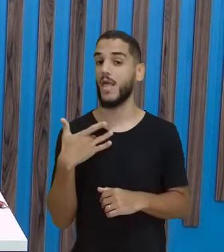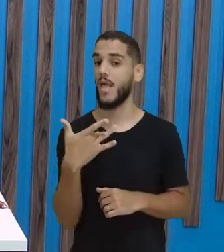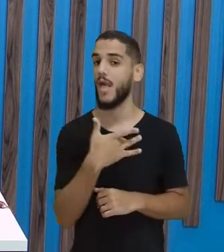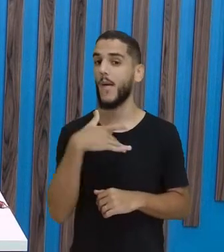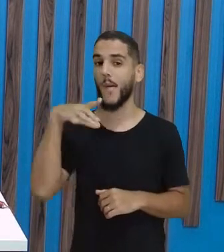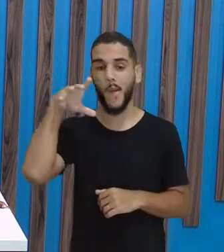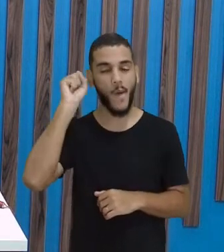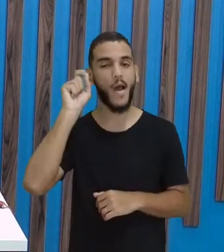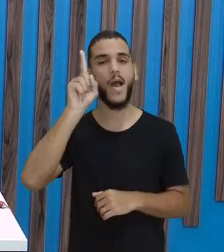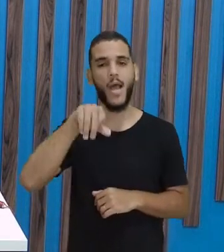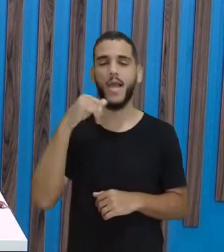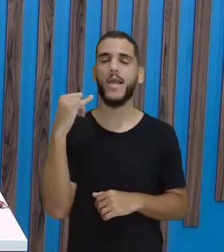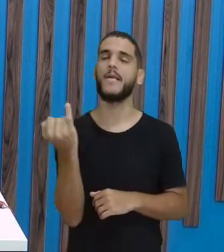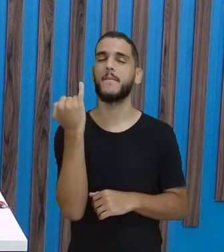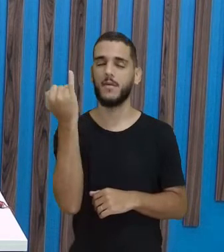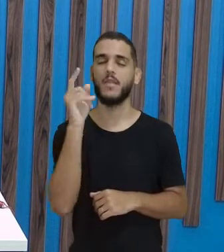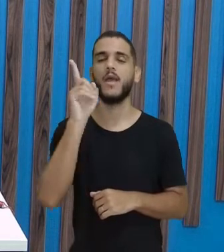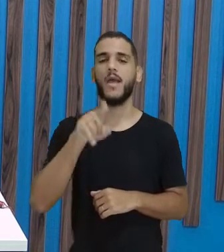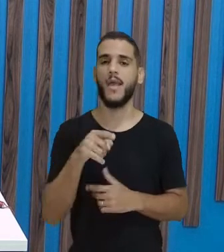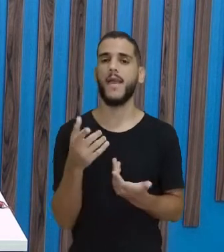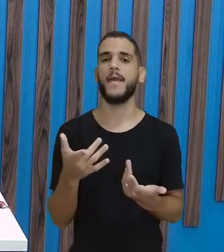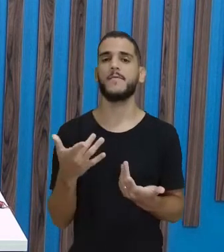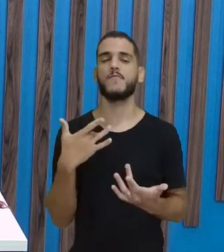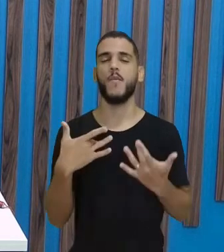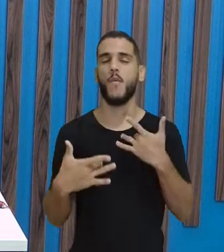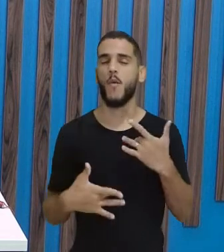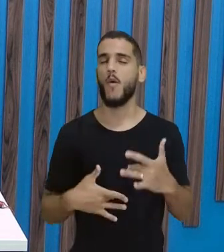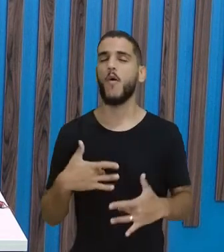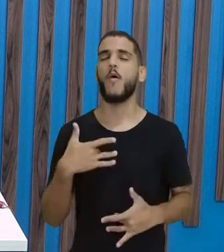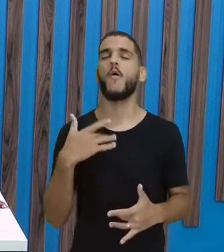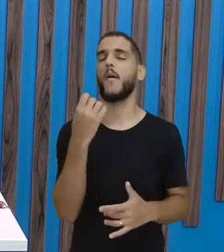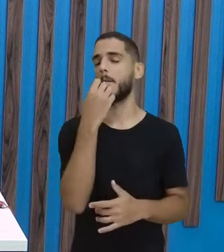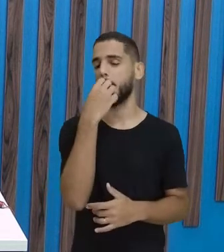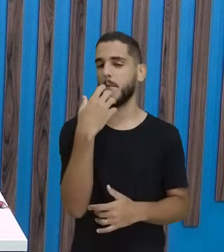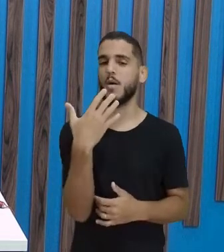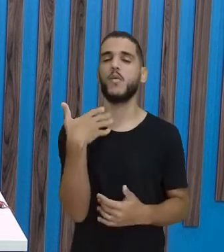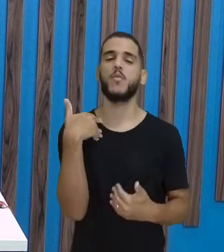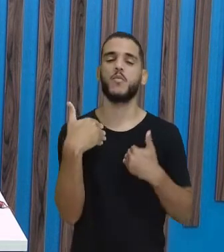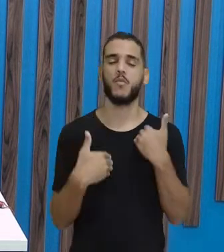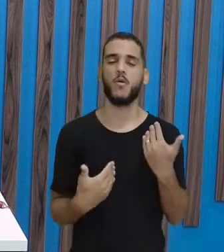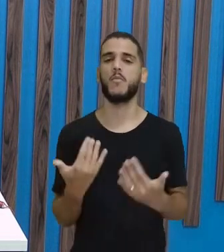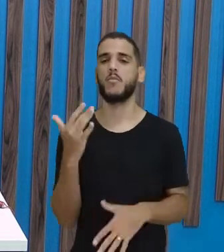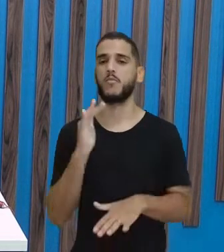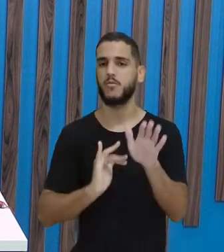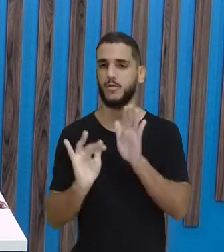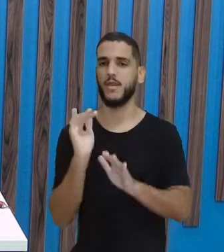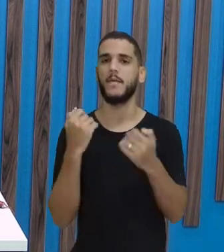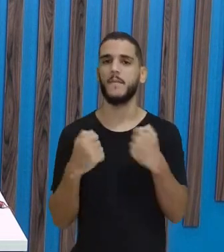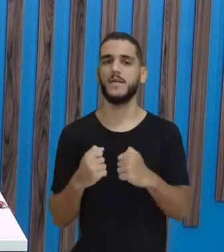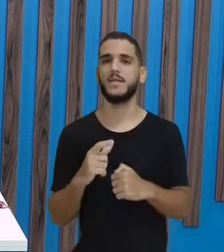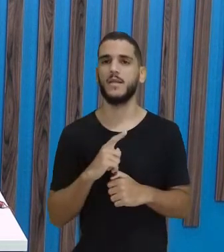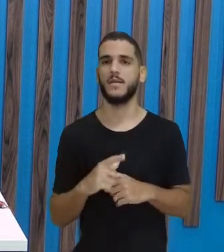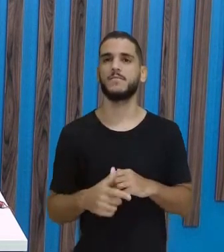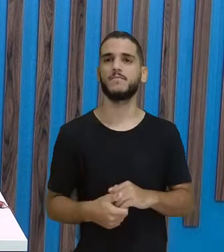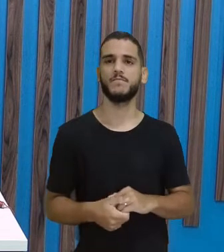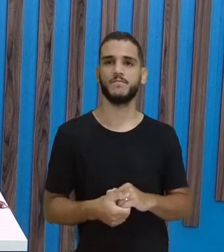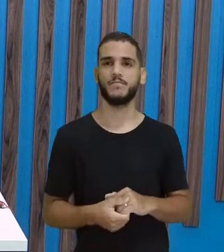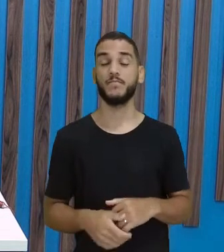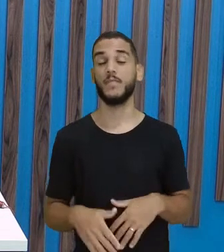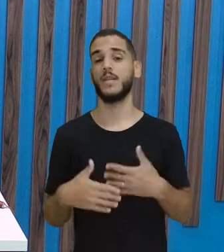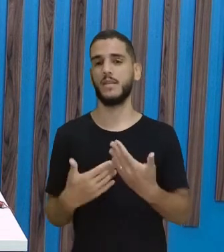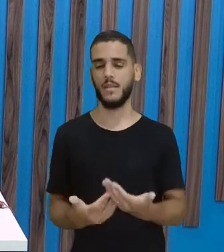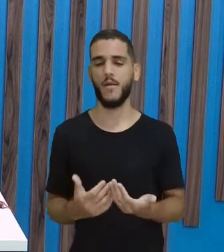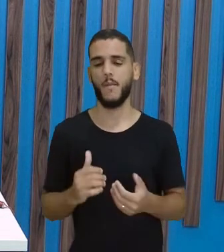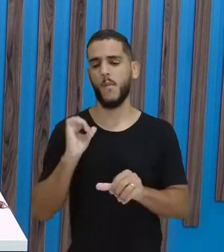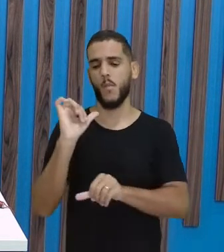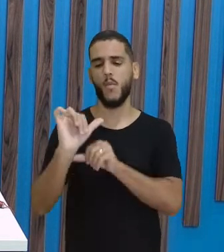é essencial também. É um órgãozinho, são órgãozinhos do nosso corpo, né? Tem que ter cuidado. Ó, alterações em qualquer parte